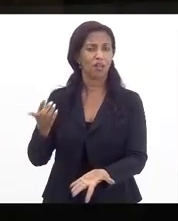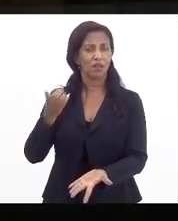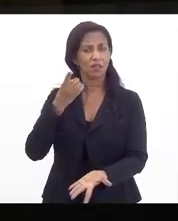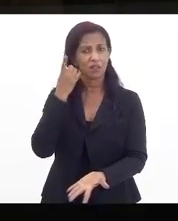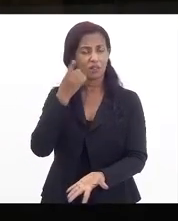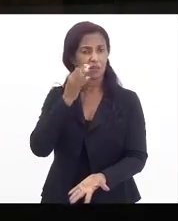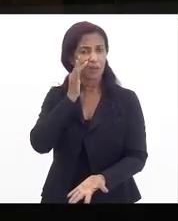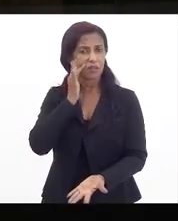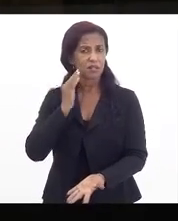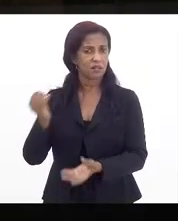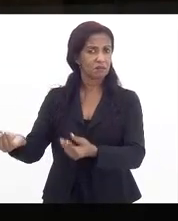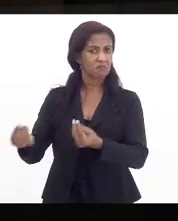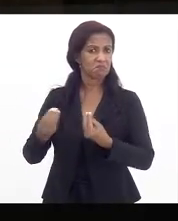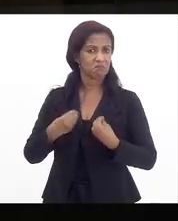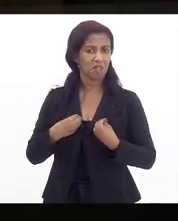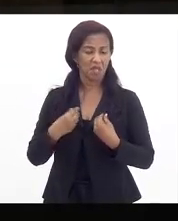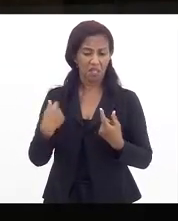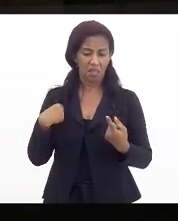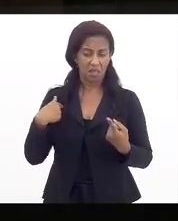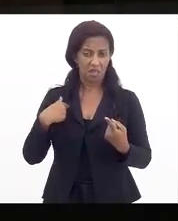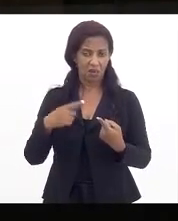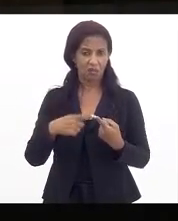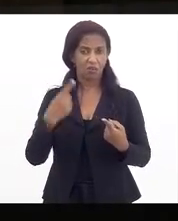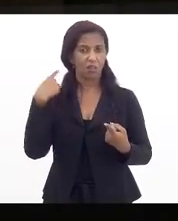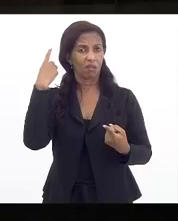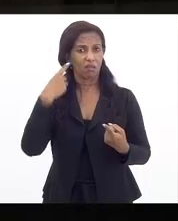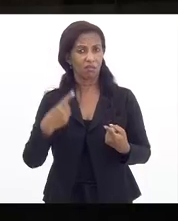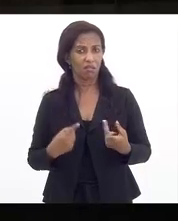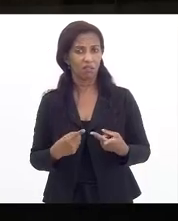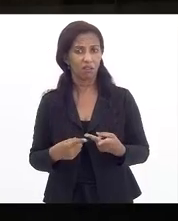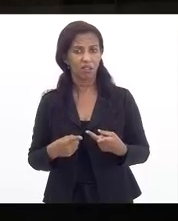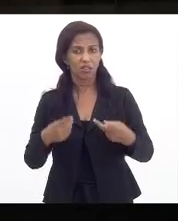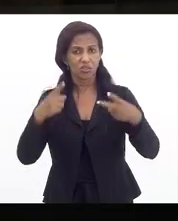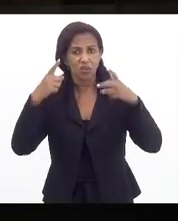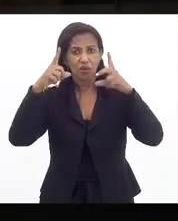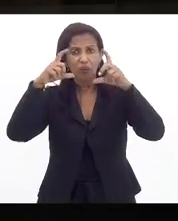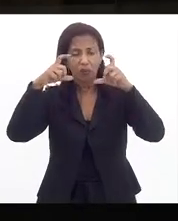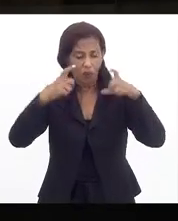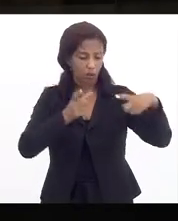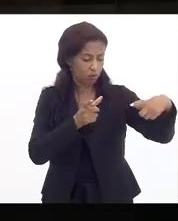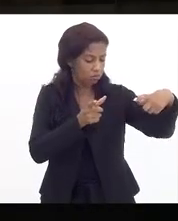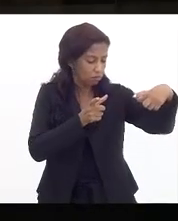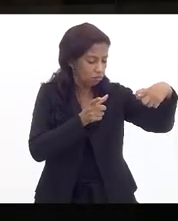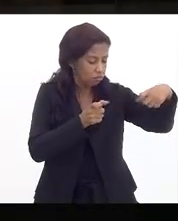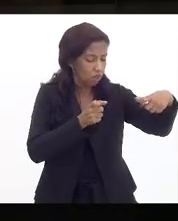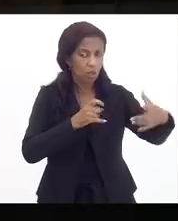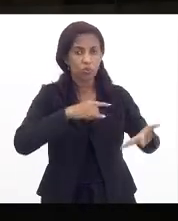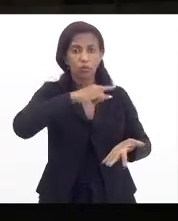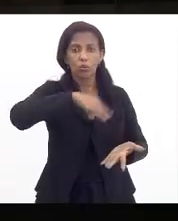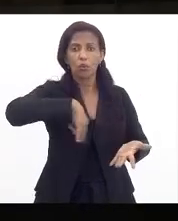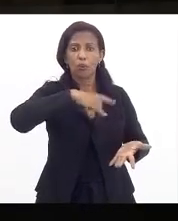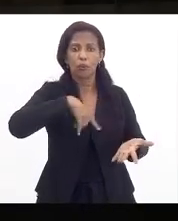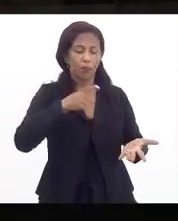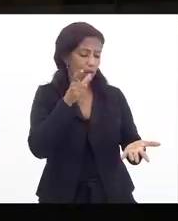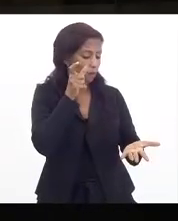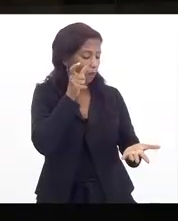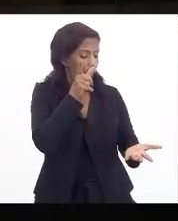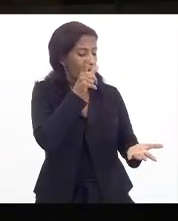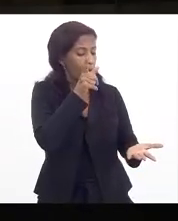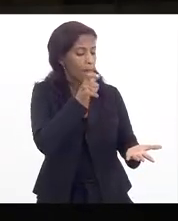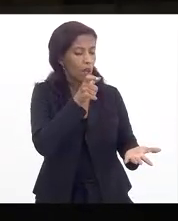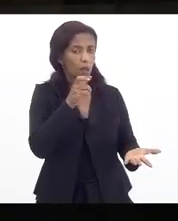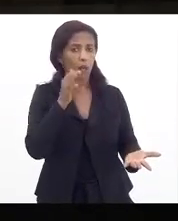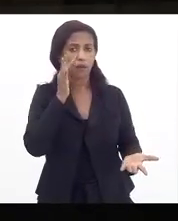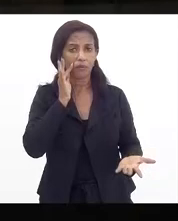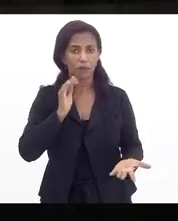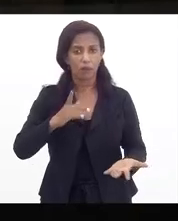serafini e eu e a deputada Dani Monteiro tirando uma foto do documento que está ali com